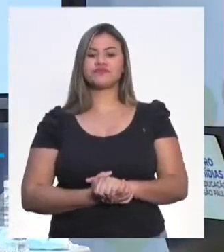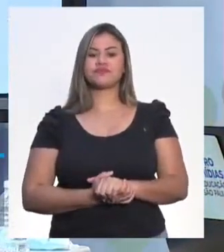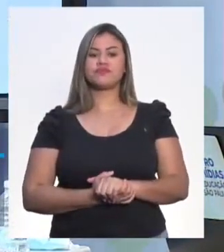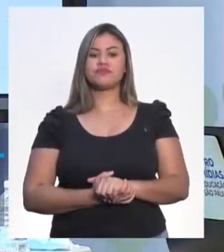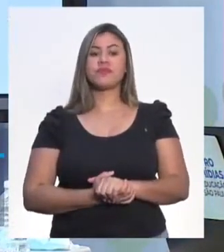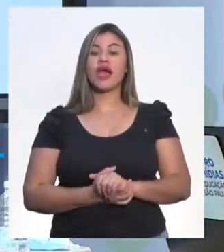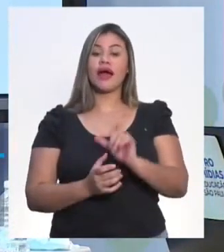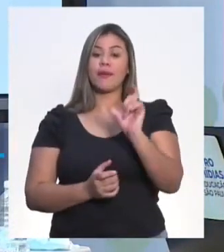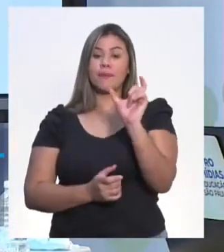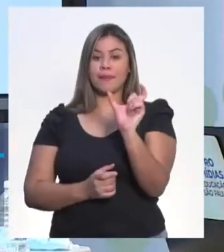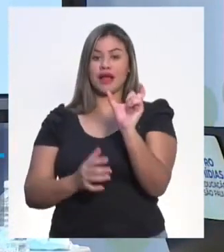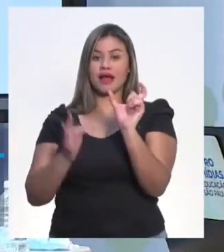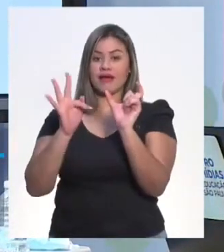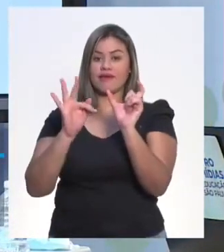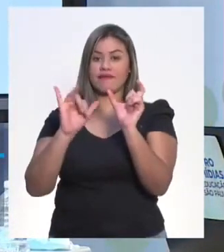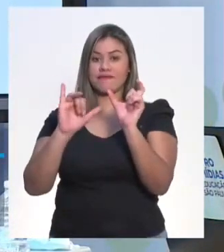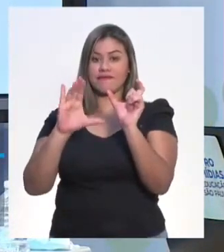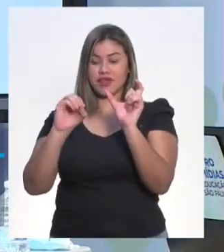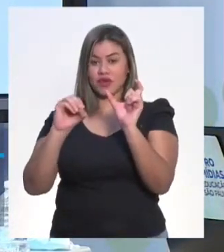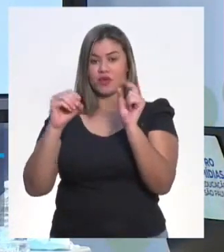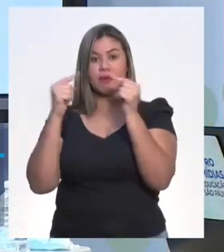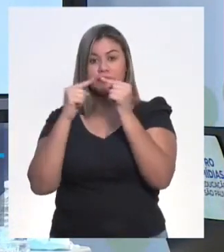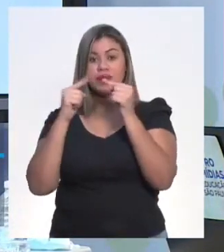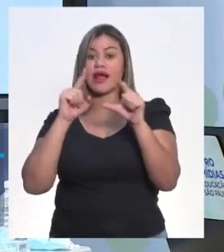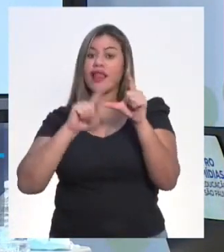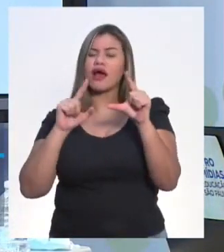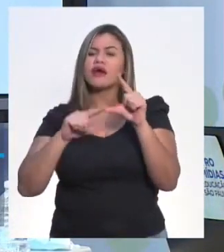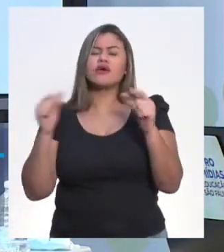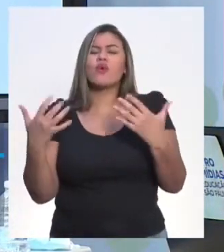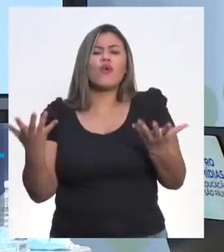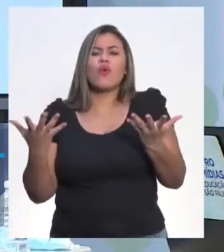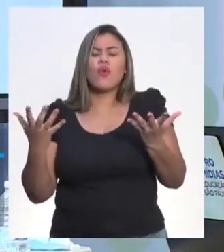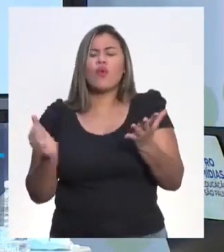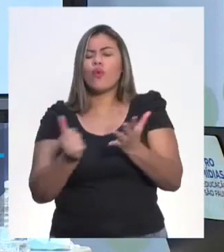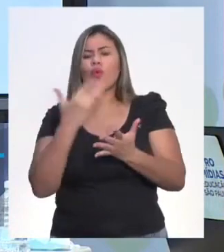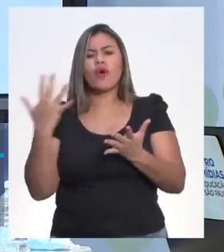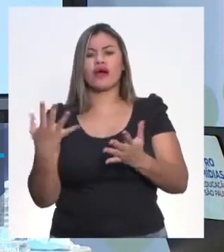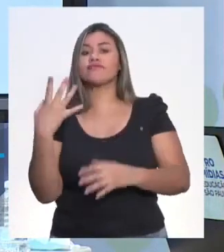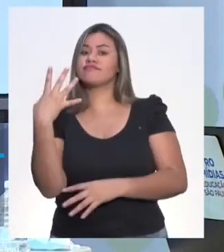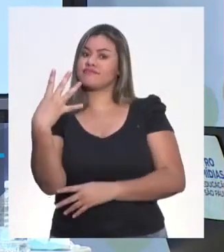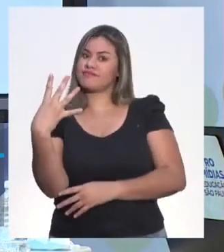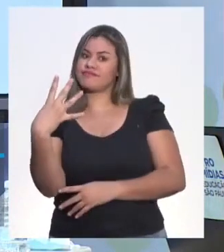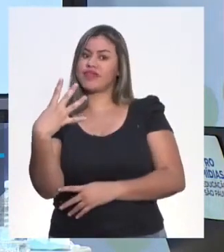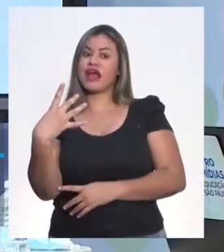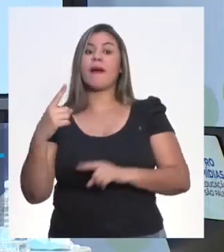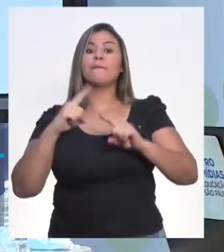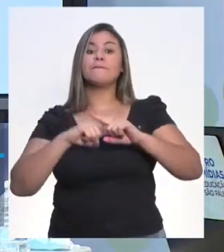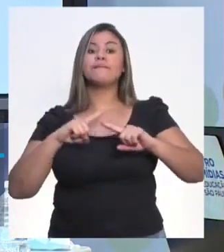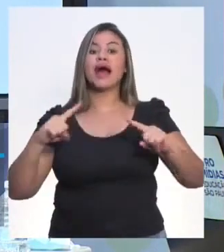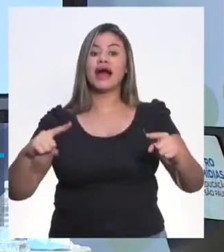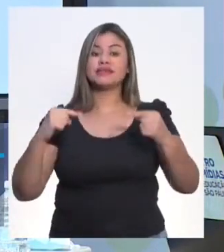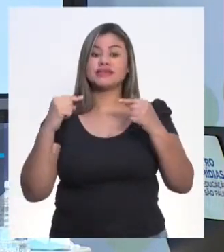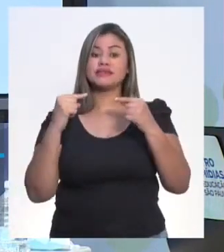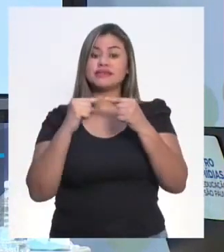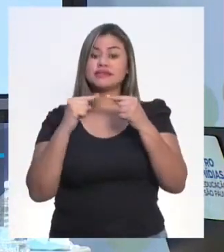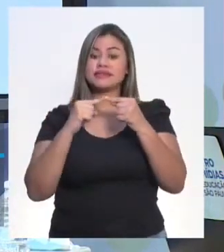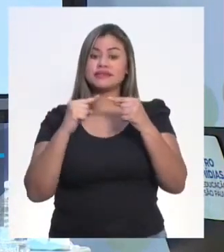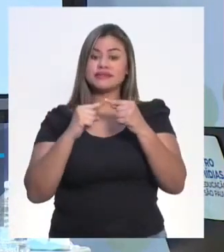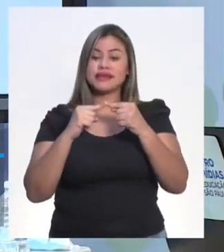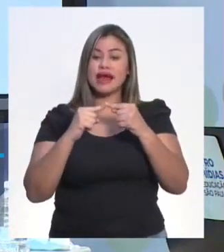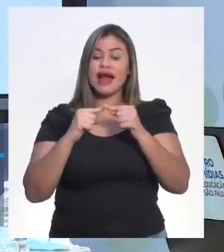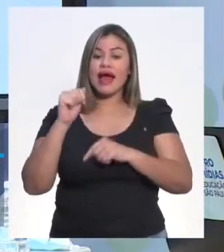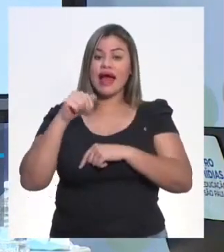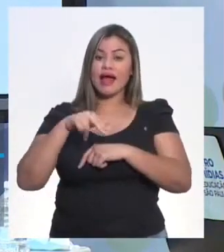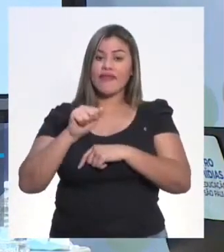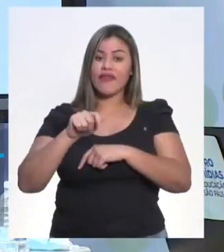fico tem 4 letras. Porém, ele está perguntando dos anagramas que começam pela letra